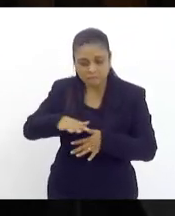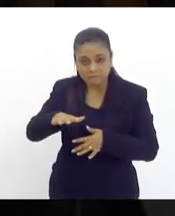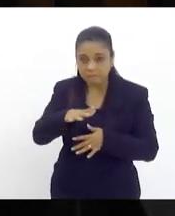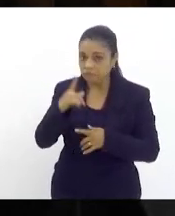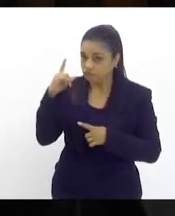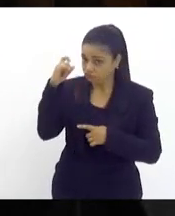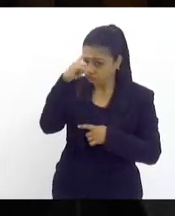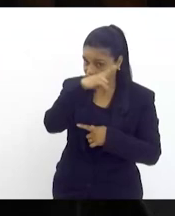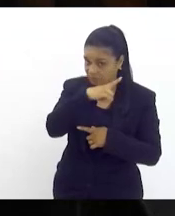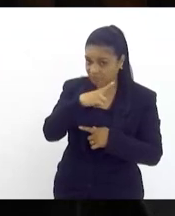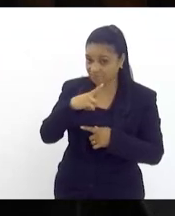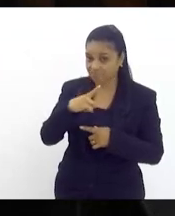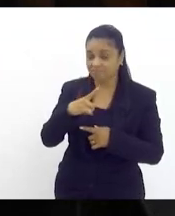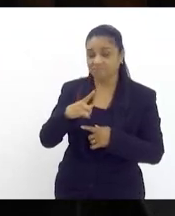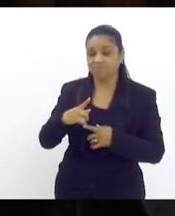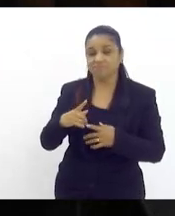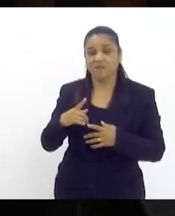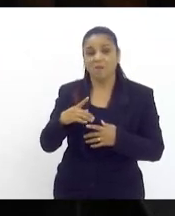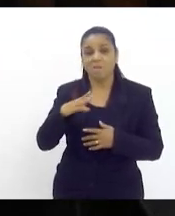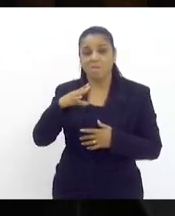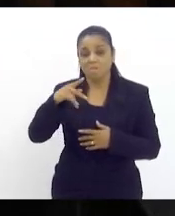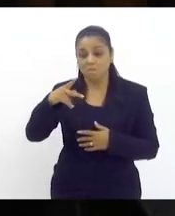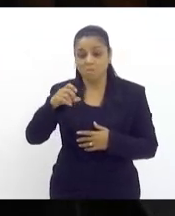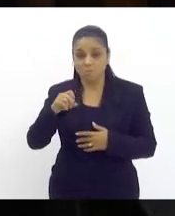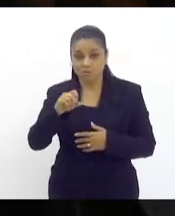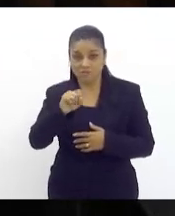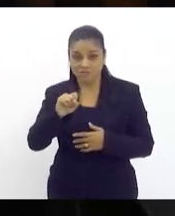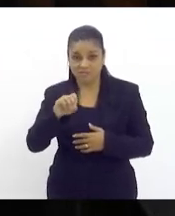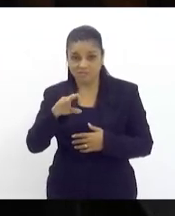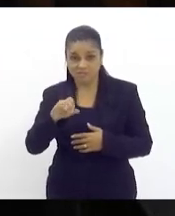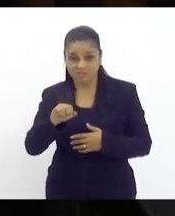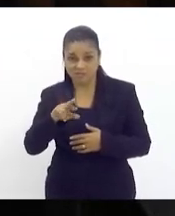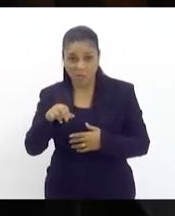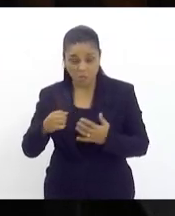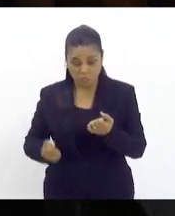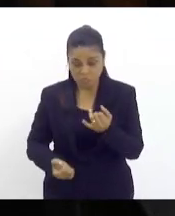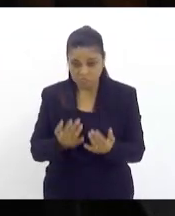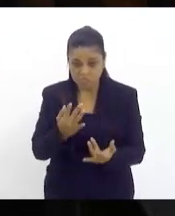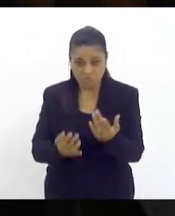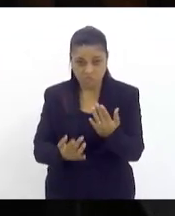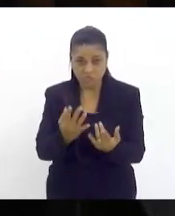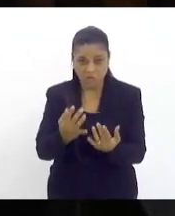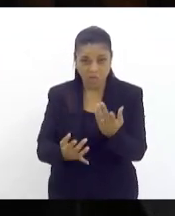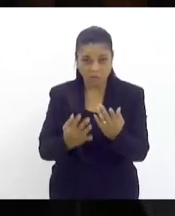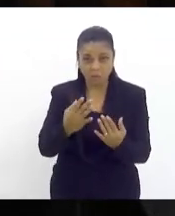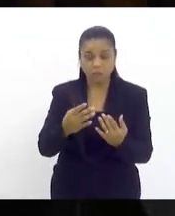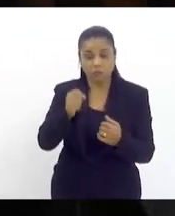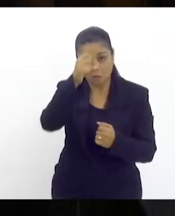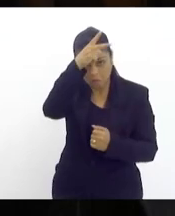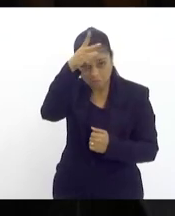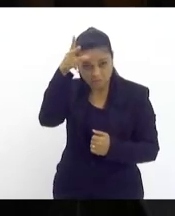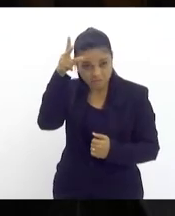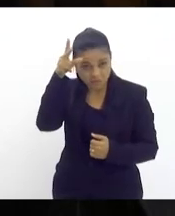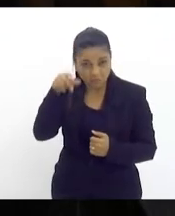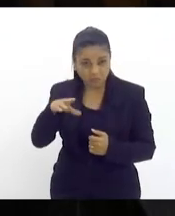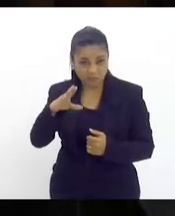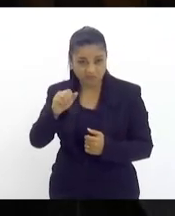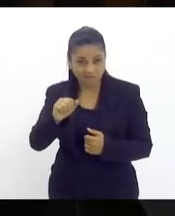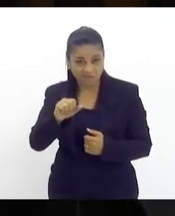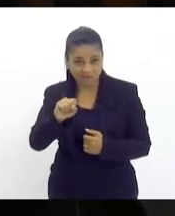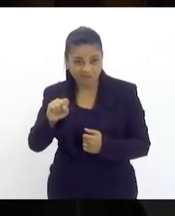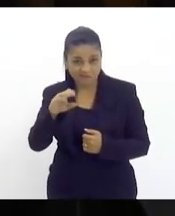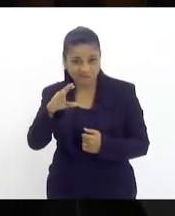posseiros e grileiros tinham acabado de incendiar a prefeitura de Cascavel por isso